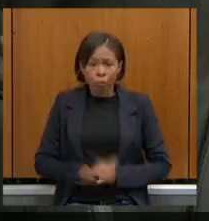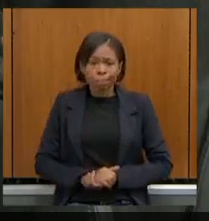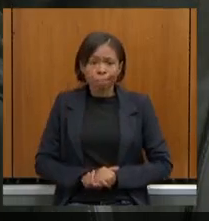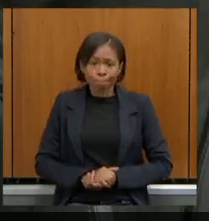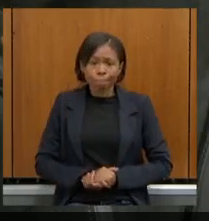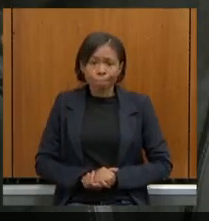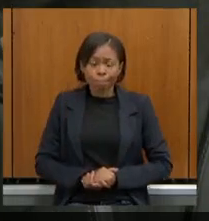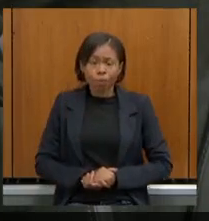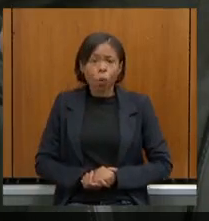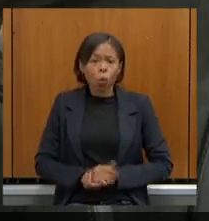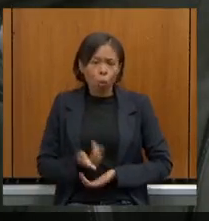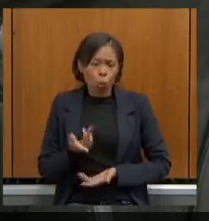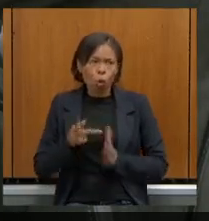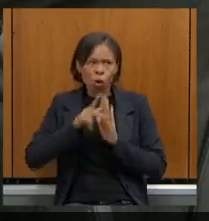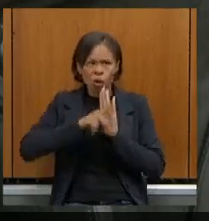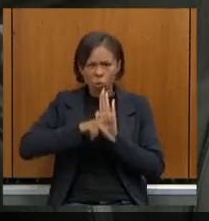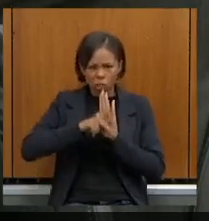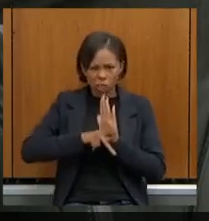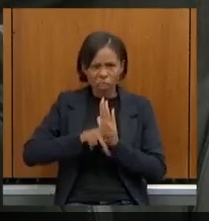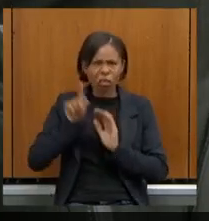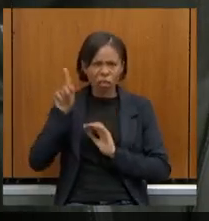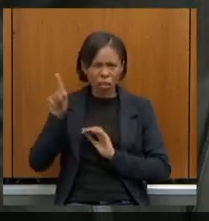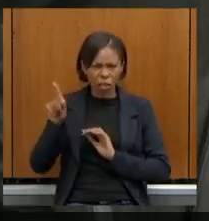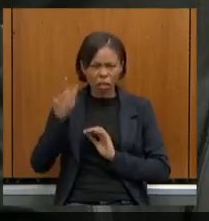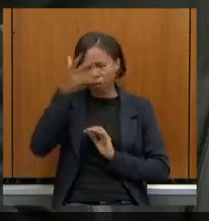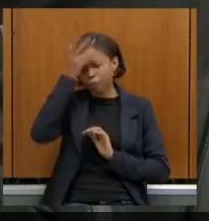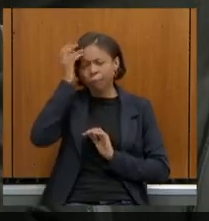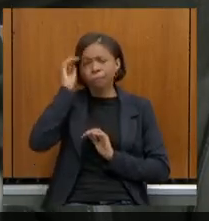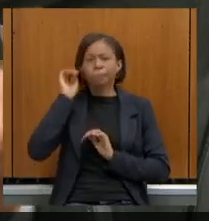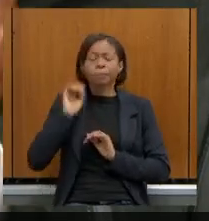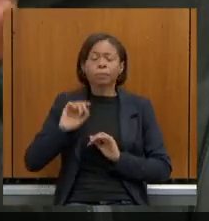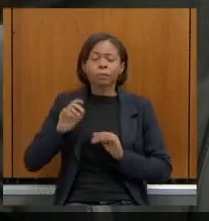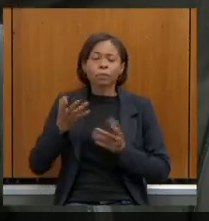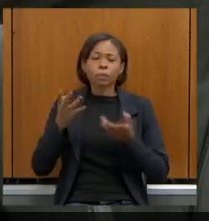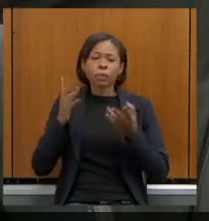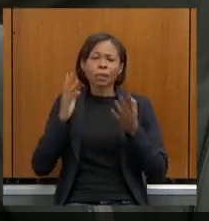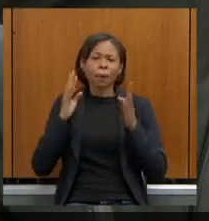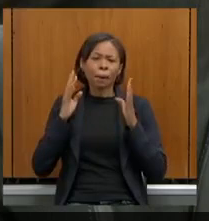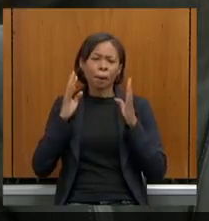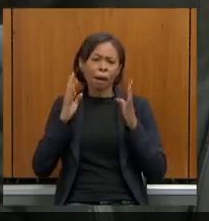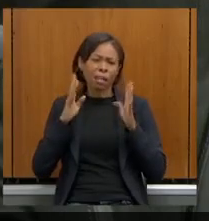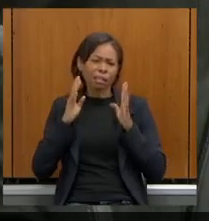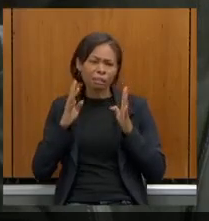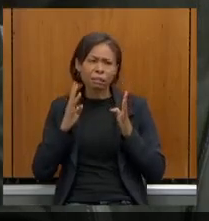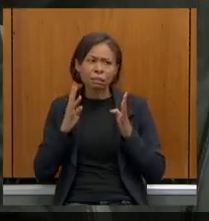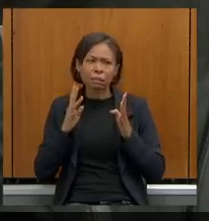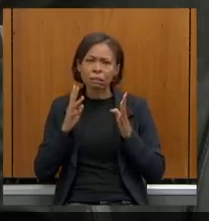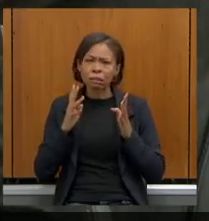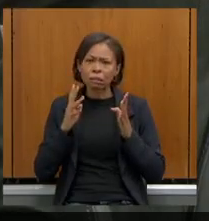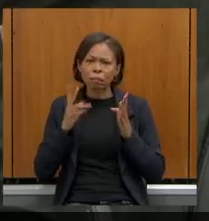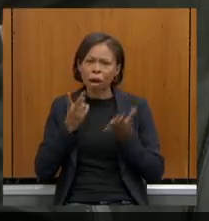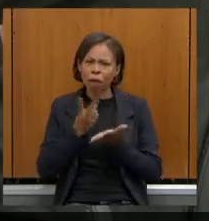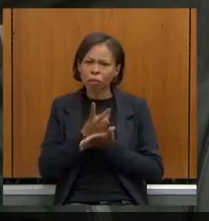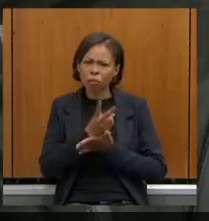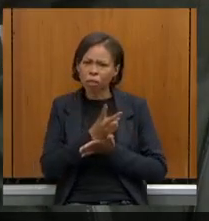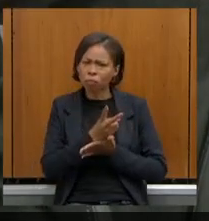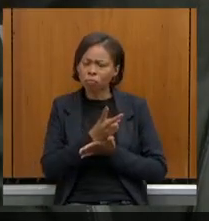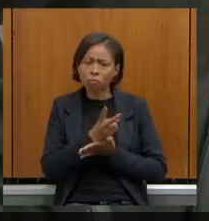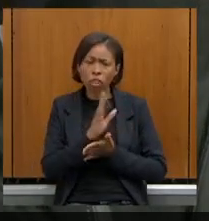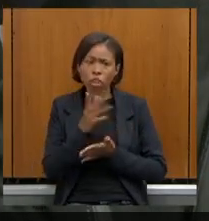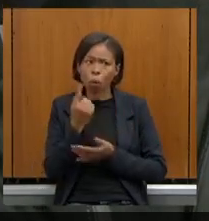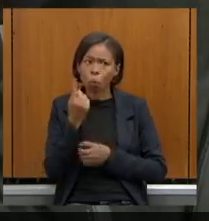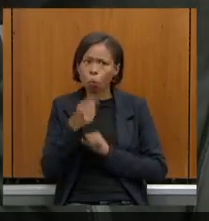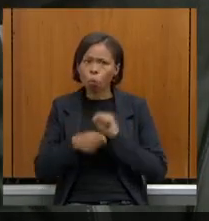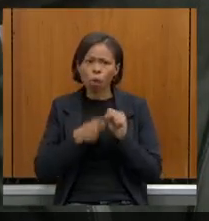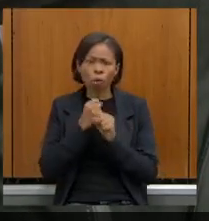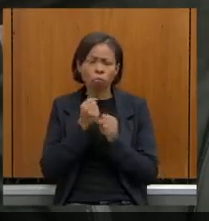plurianual do Palácio das Artes manutenção dos corpos estáveis não foi aprovado tem um ano então assim sabe